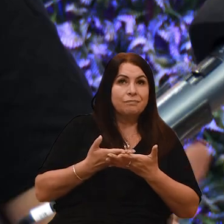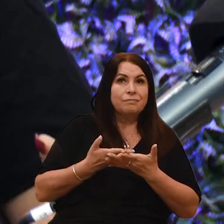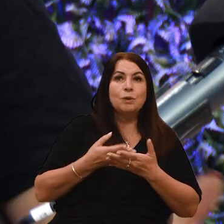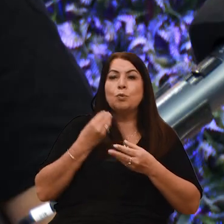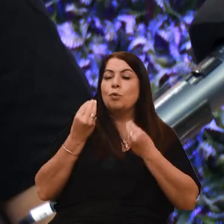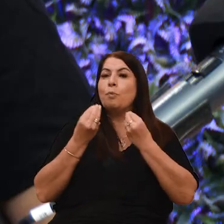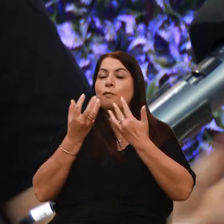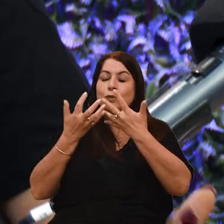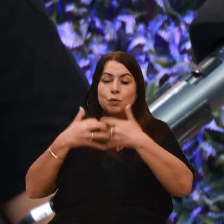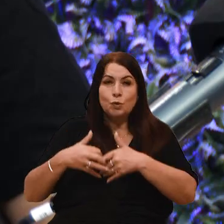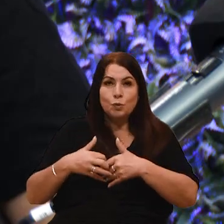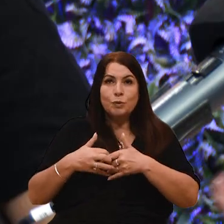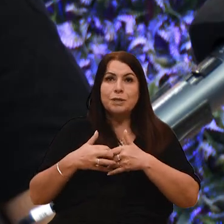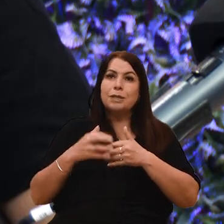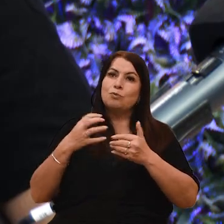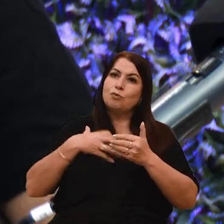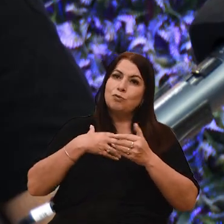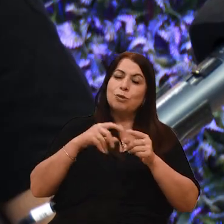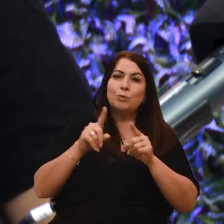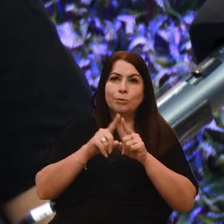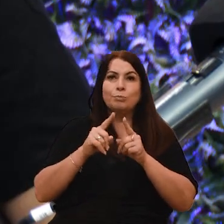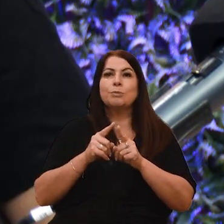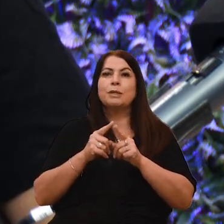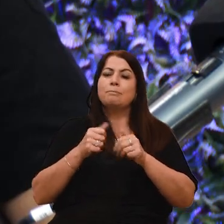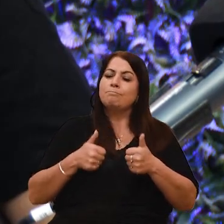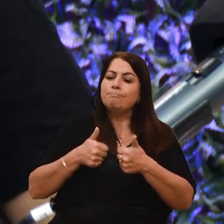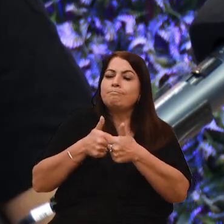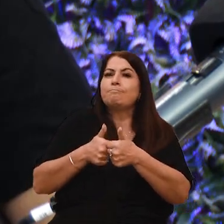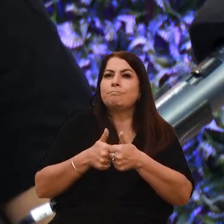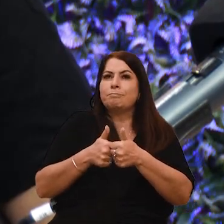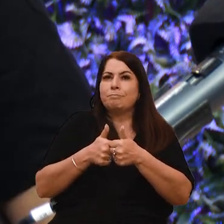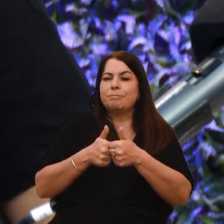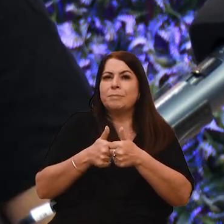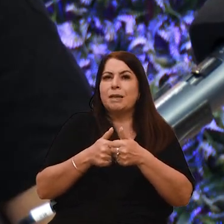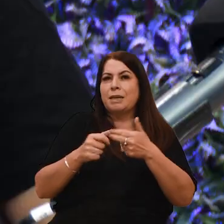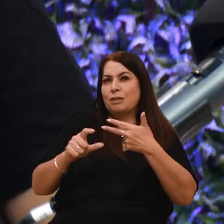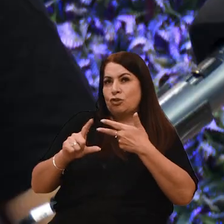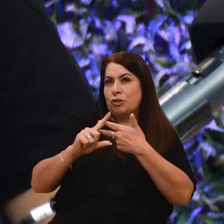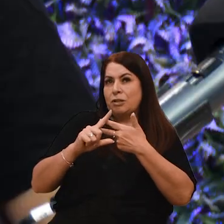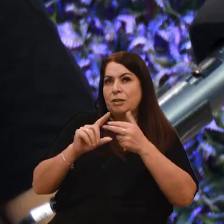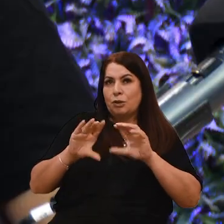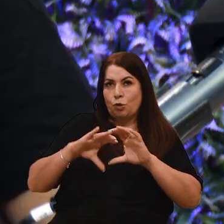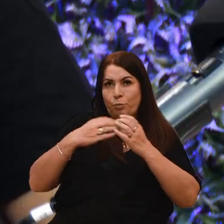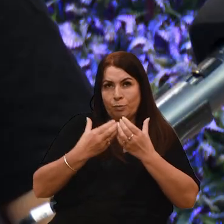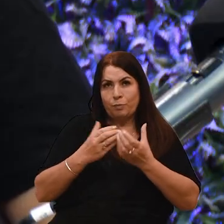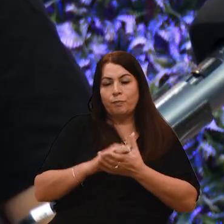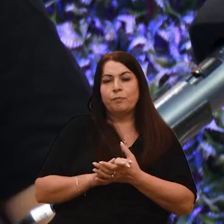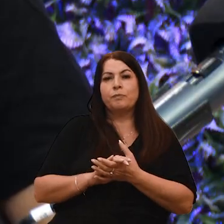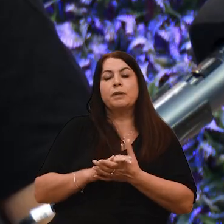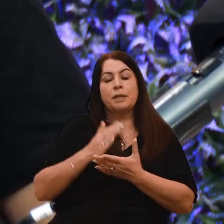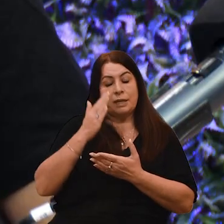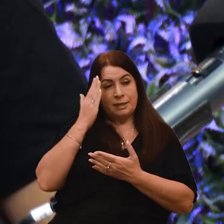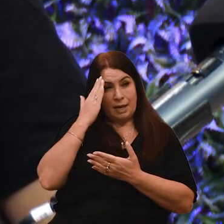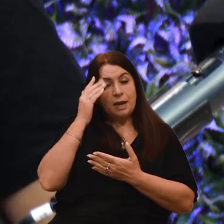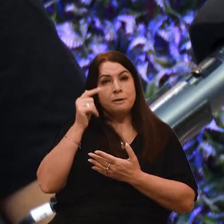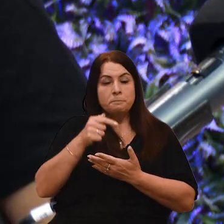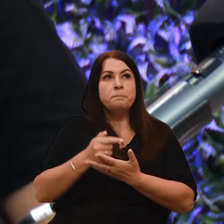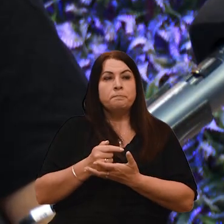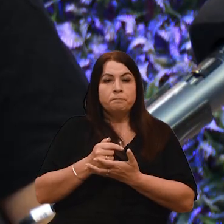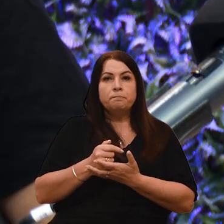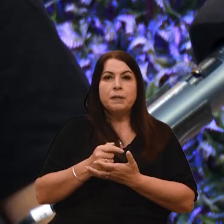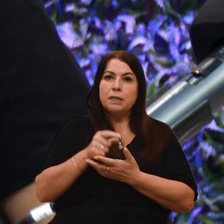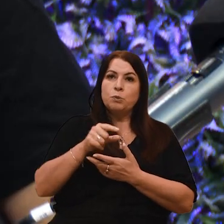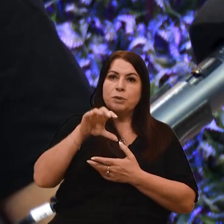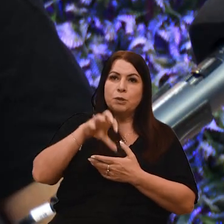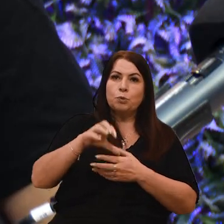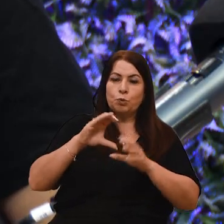como é que funciona. Então, é uma forma também de aproximar o Poder Legislativo da comunidade. E sabe que aqui no